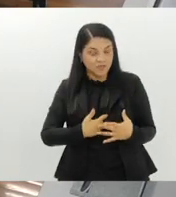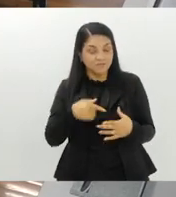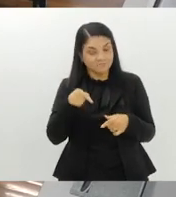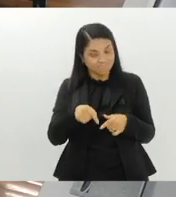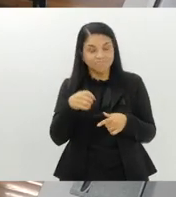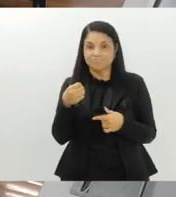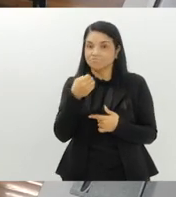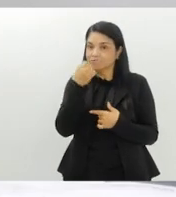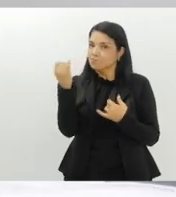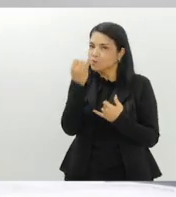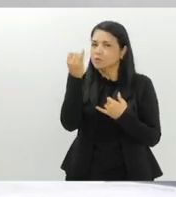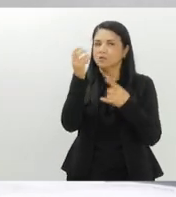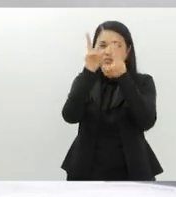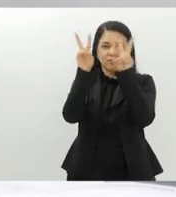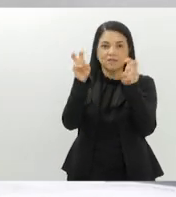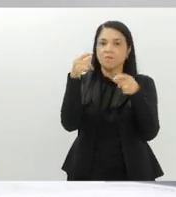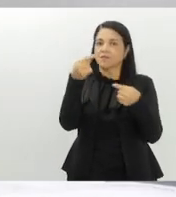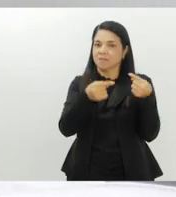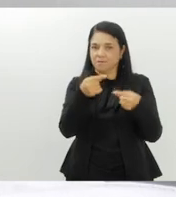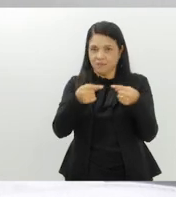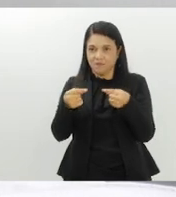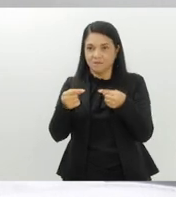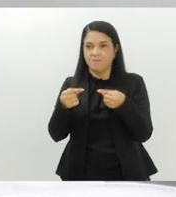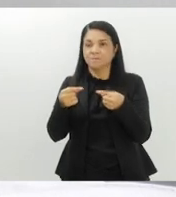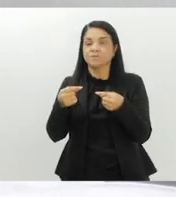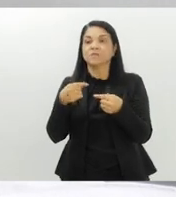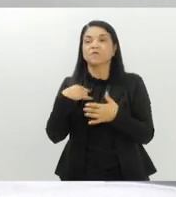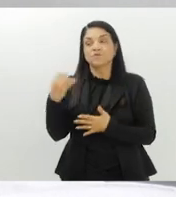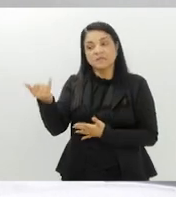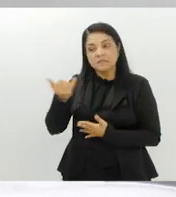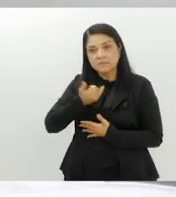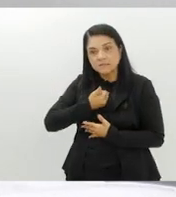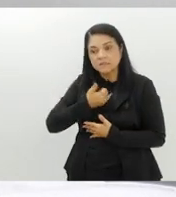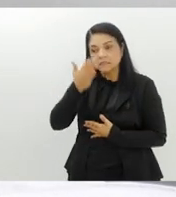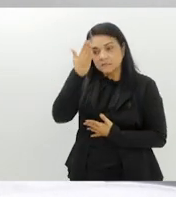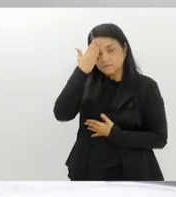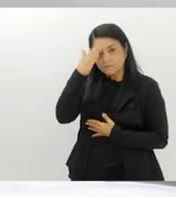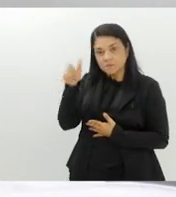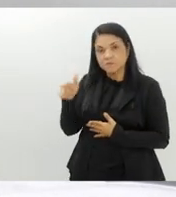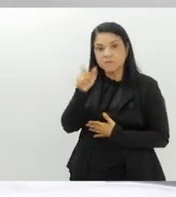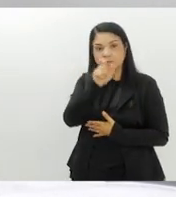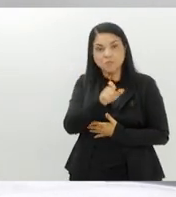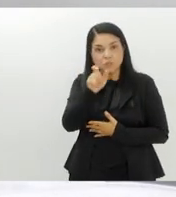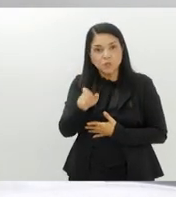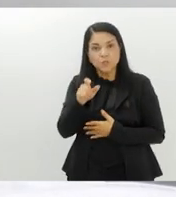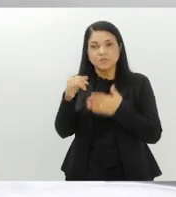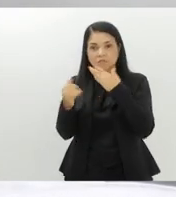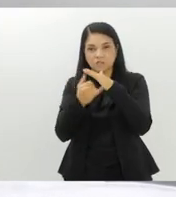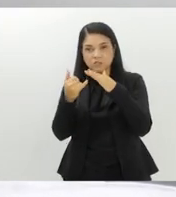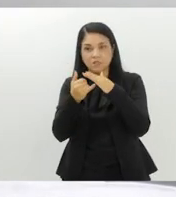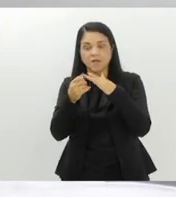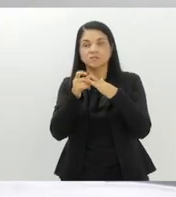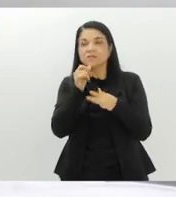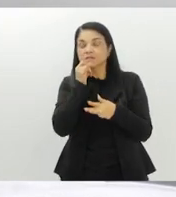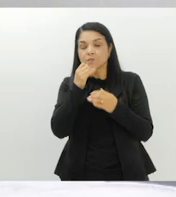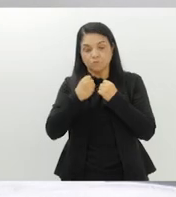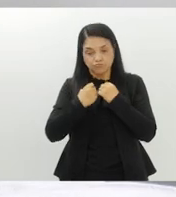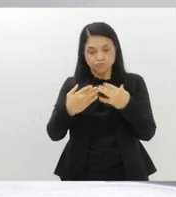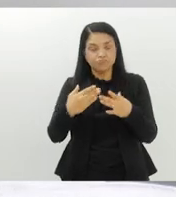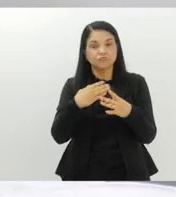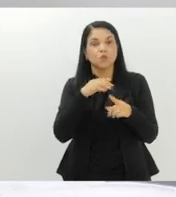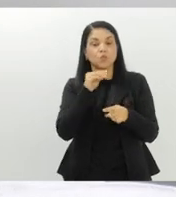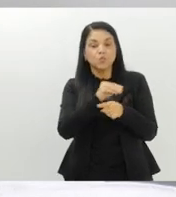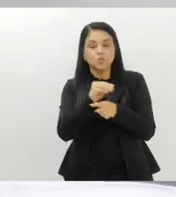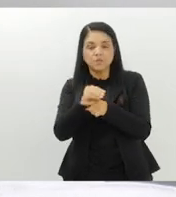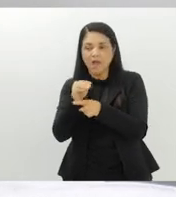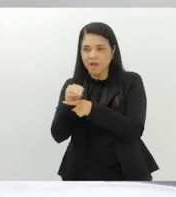também. Muitas das nossas audiências, eu fiquei sabendo de pessoas e entidades que fazem, por exemplo, a gente fez uma audiência sobre cuidados paliativos,